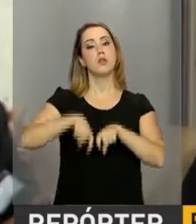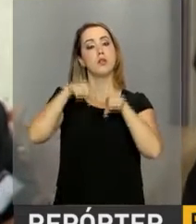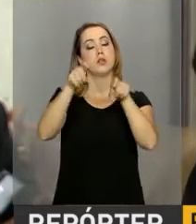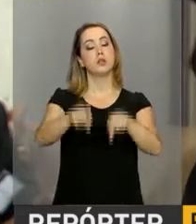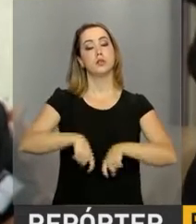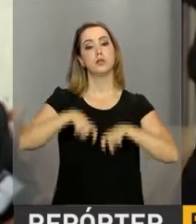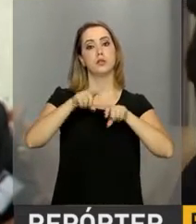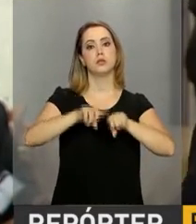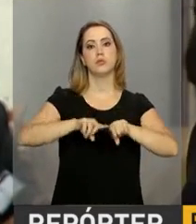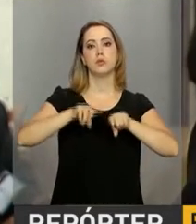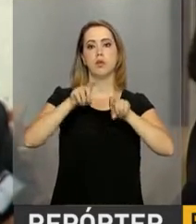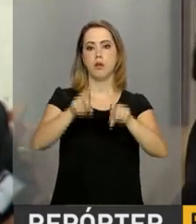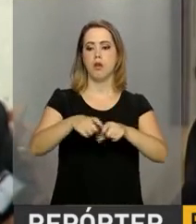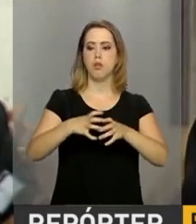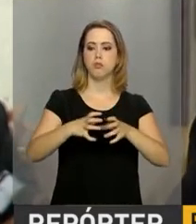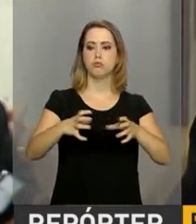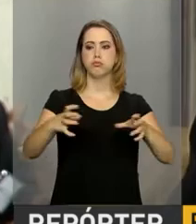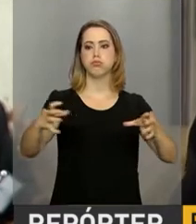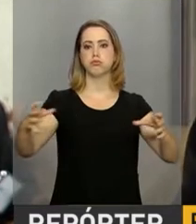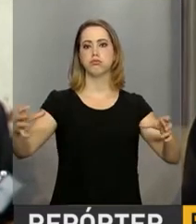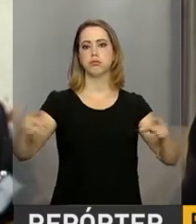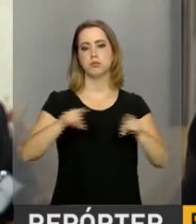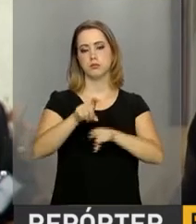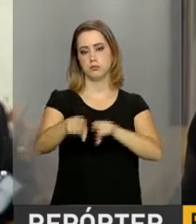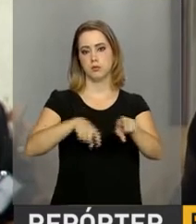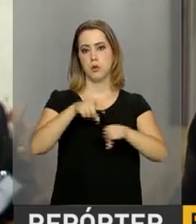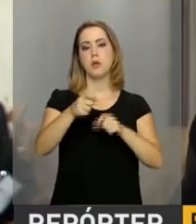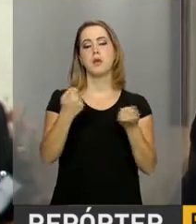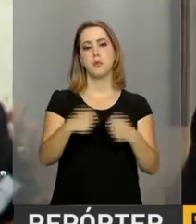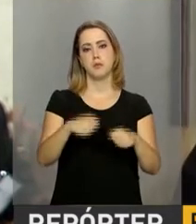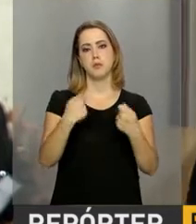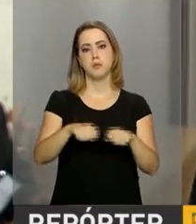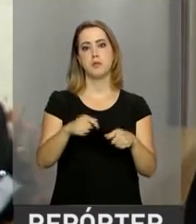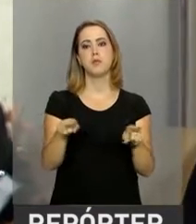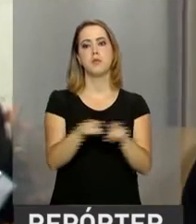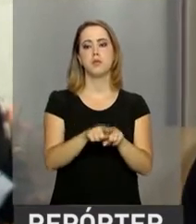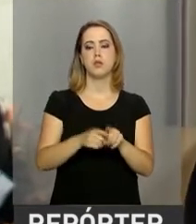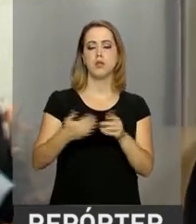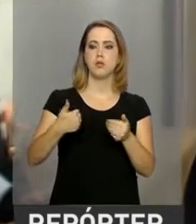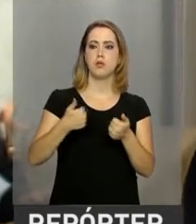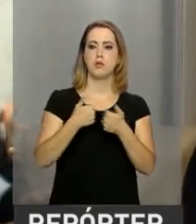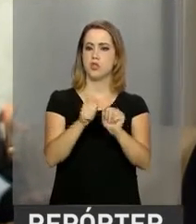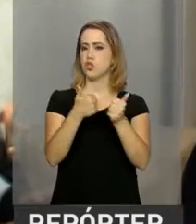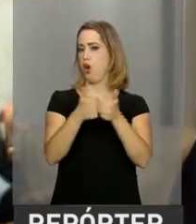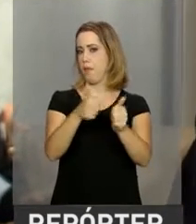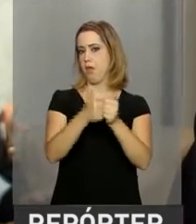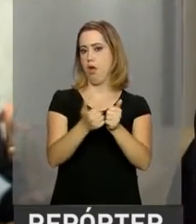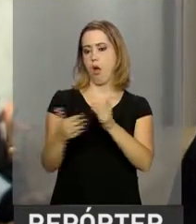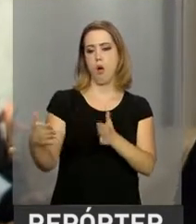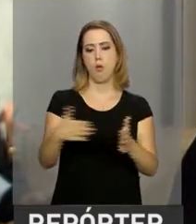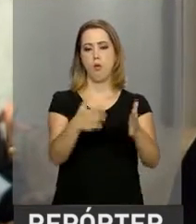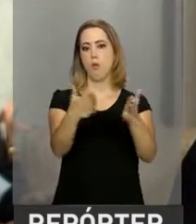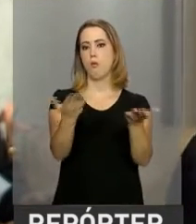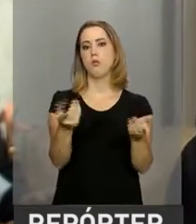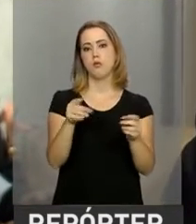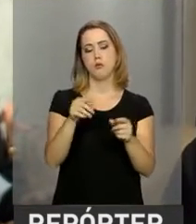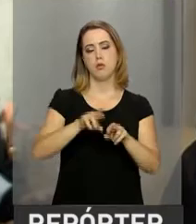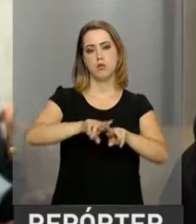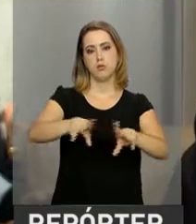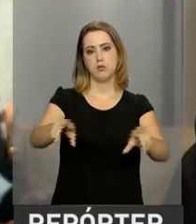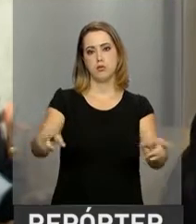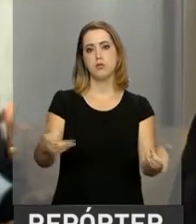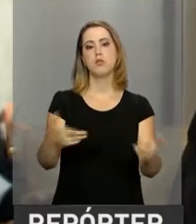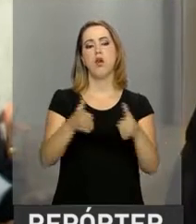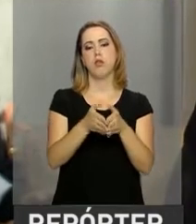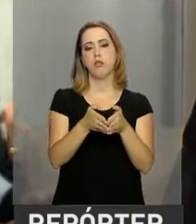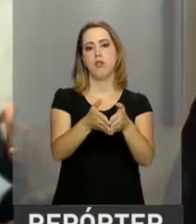grandes commodities e tem a necessidade que essas mercadorias transitem de caminhão, de trens, de barcaças, de navios